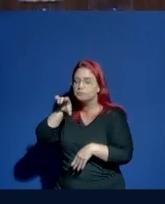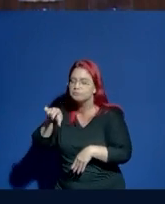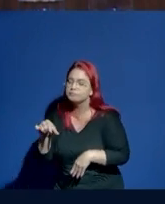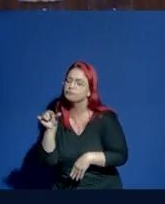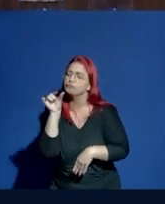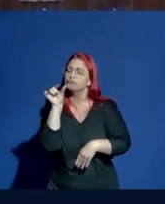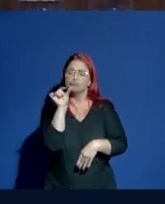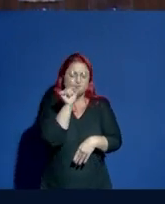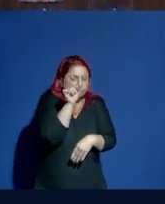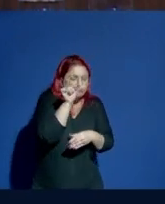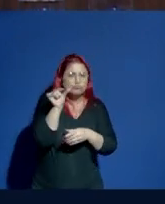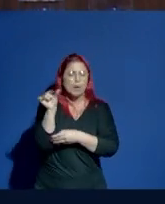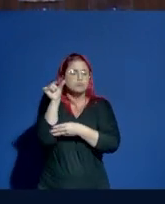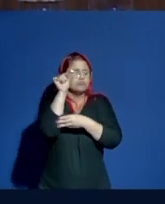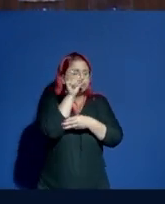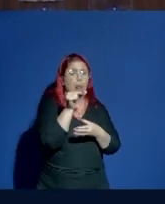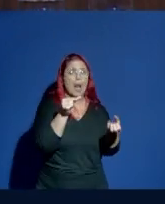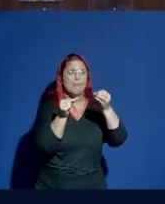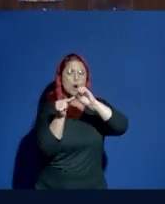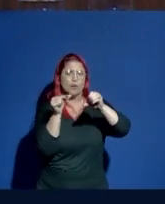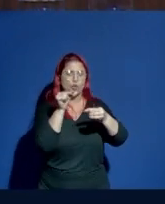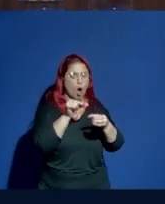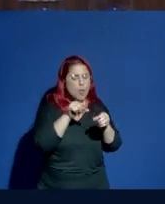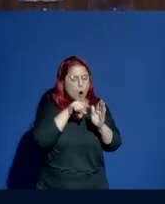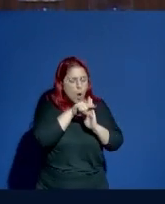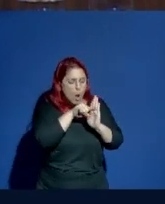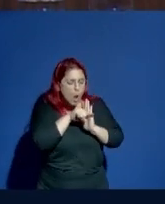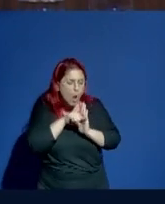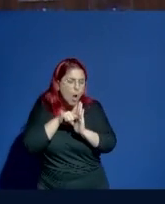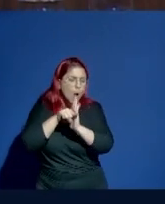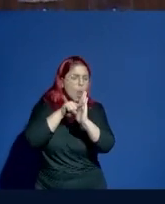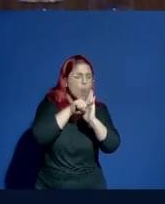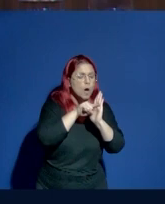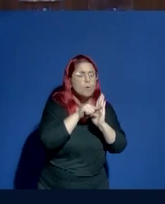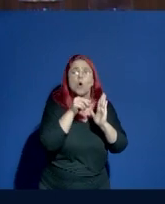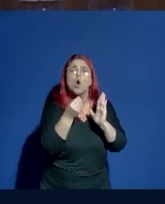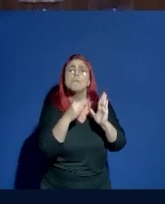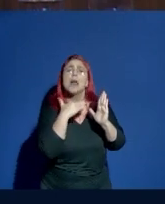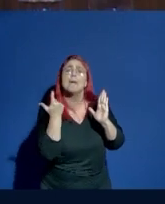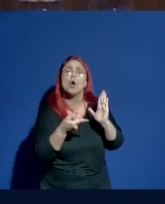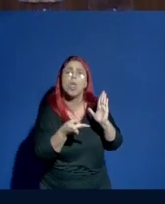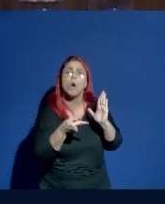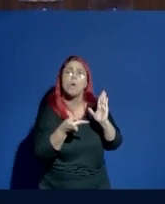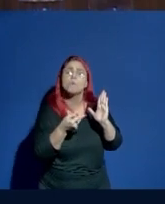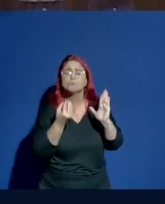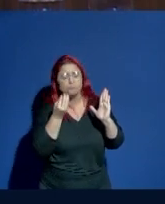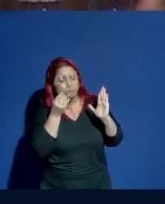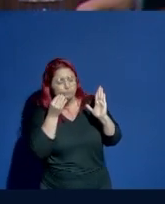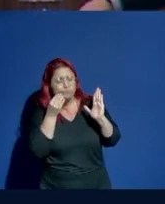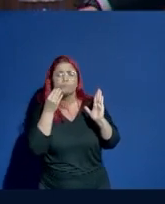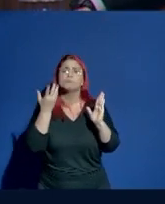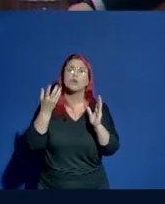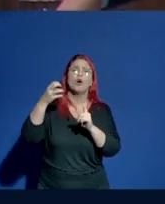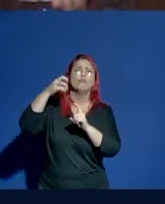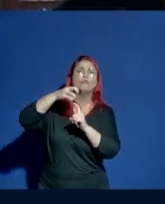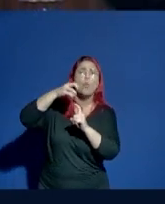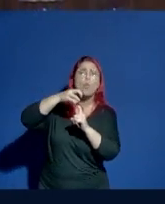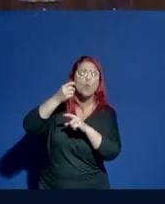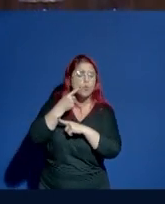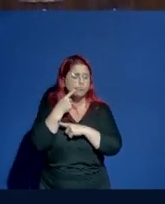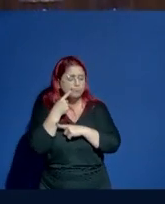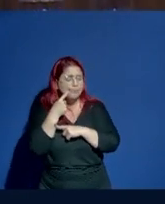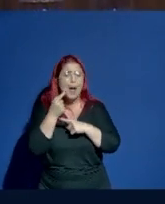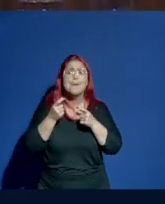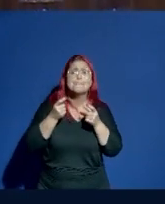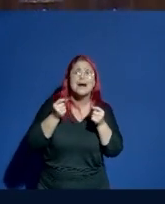porquê que ela morreu. Então, aí ele descobre que foi um fungo, ou foi uma bactéria, ou foi um vírus